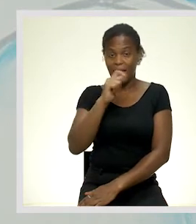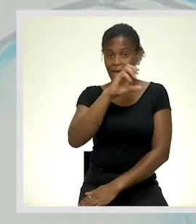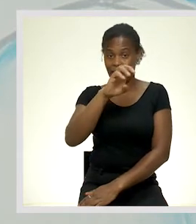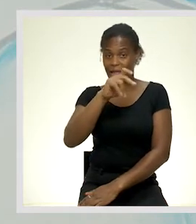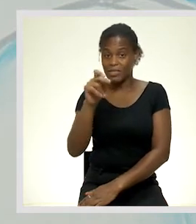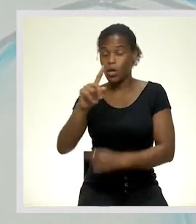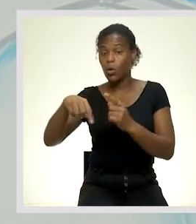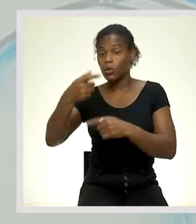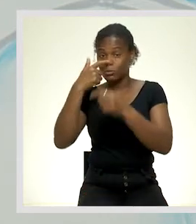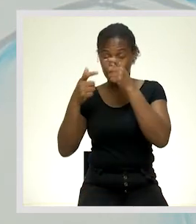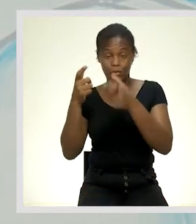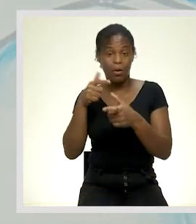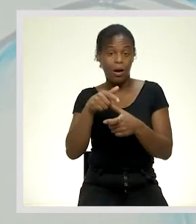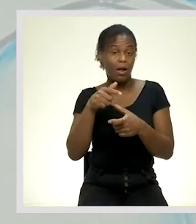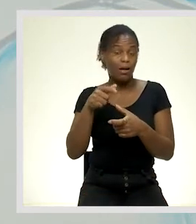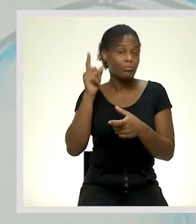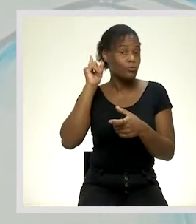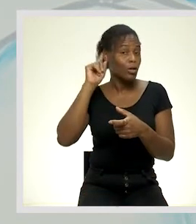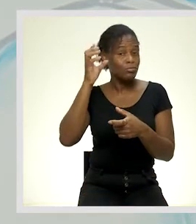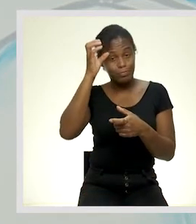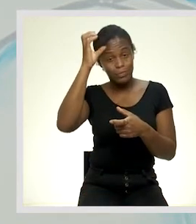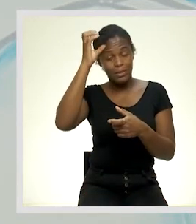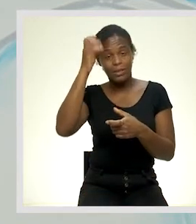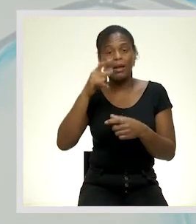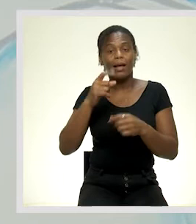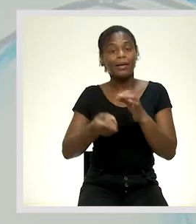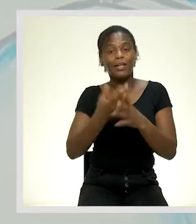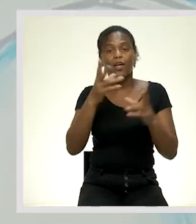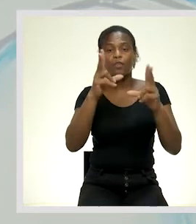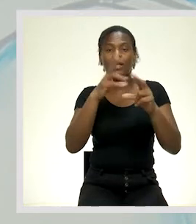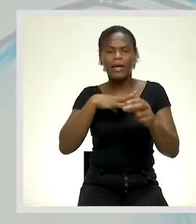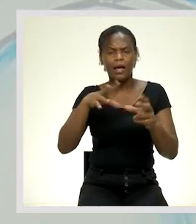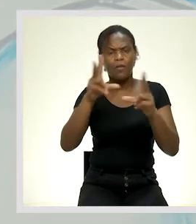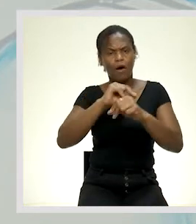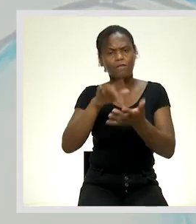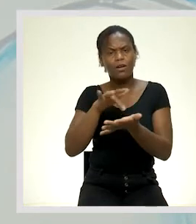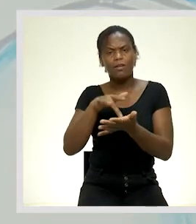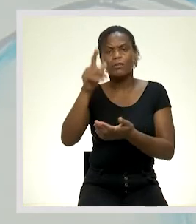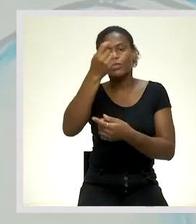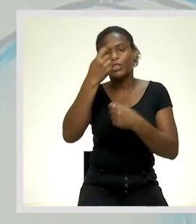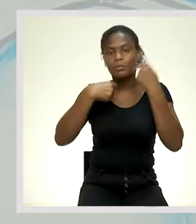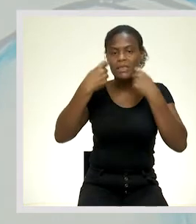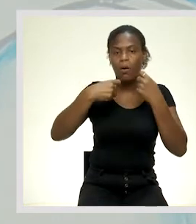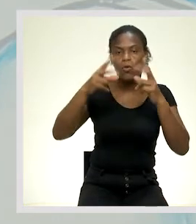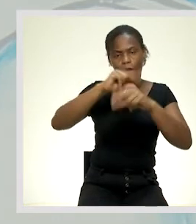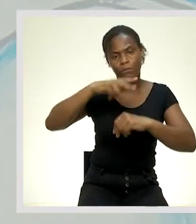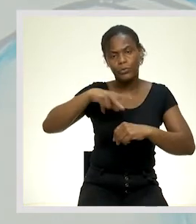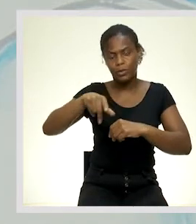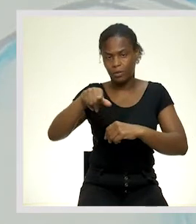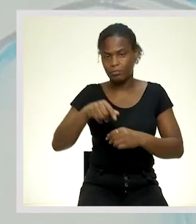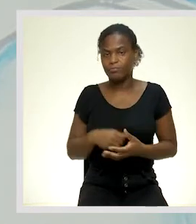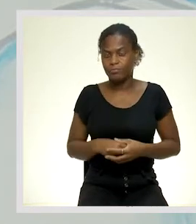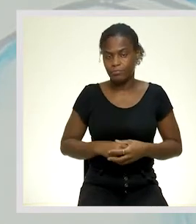e outros intelectuais dessa altura criam uma nova literatura para o português, uma nova forma de expressão